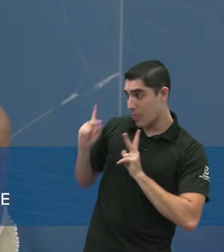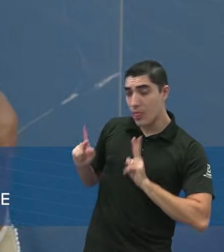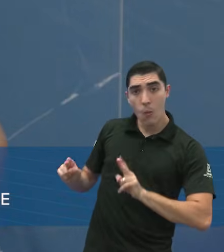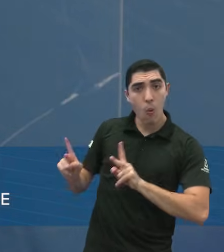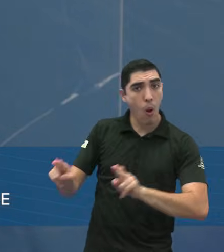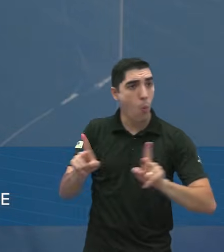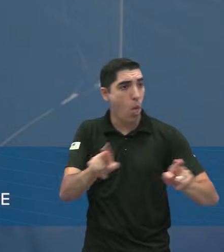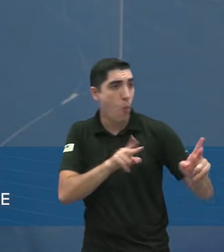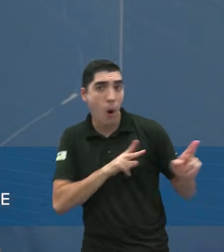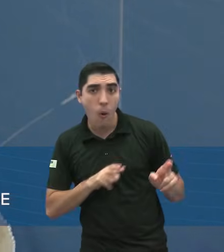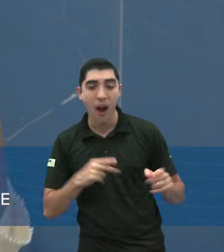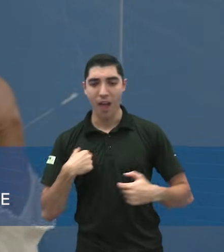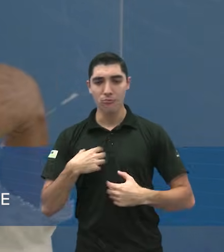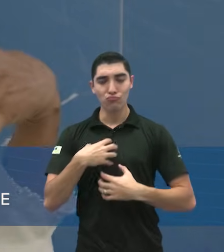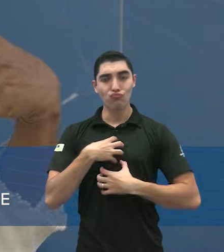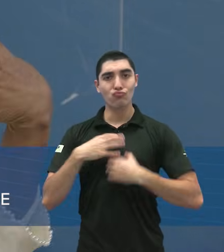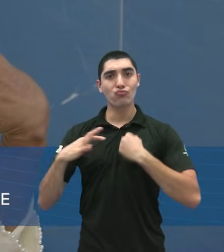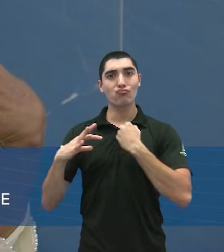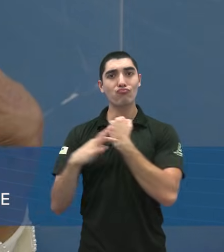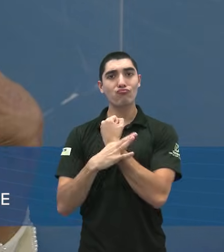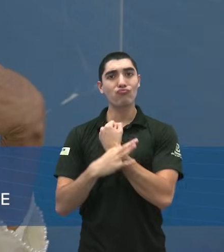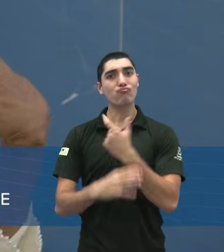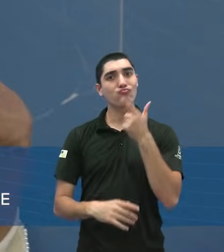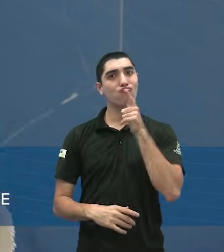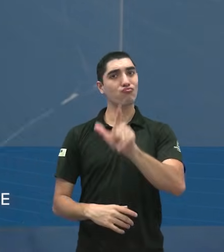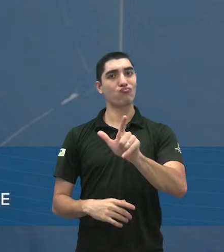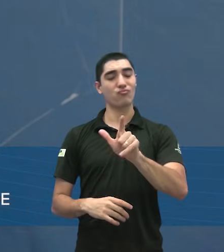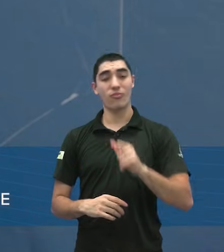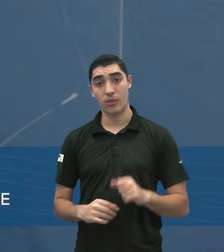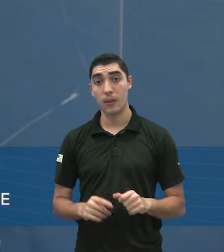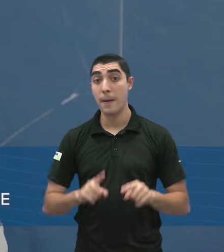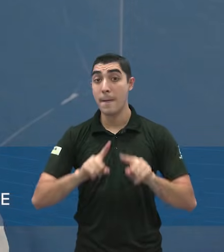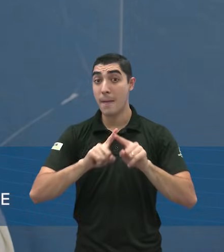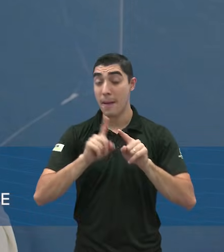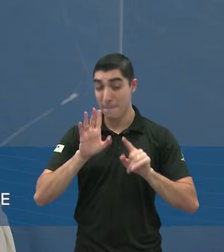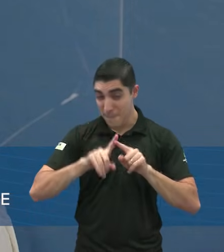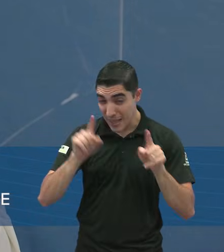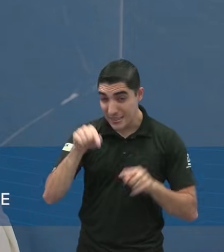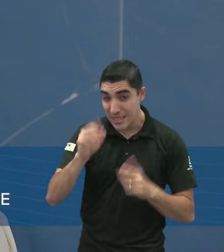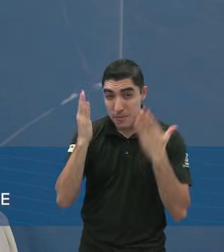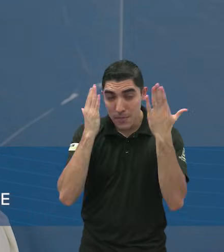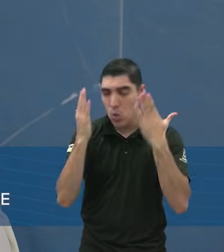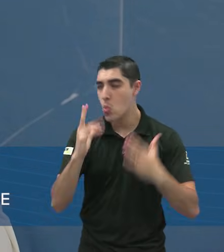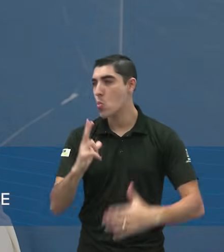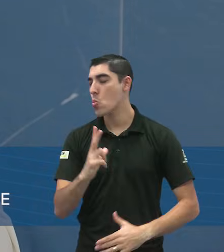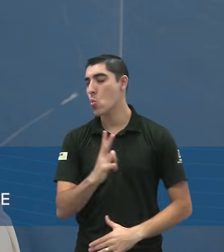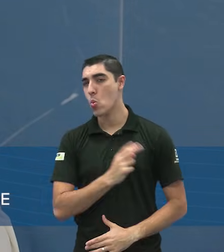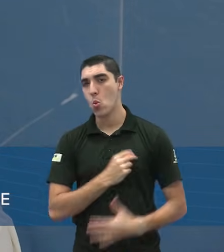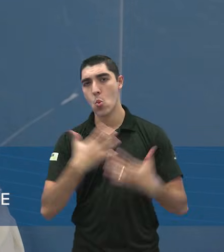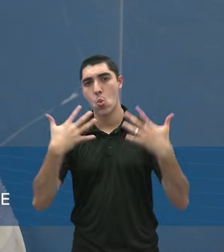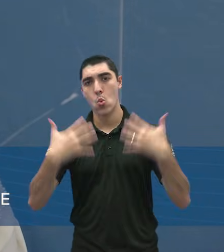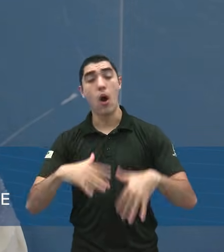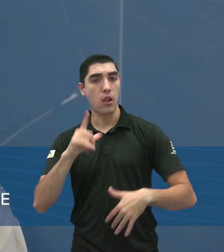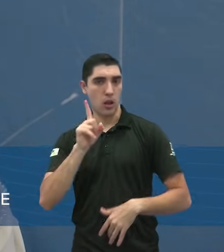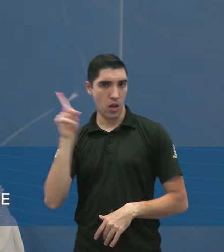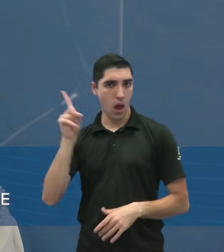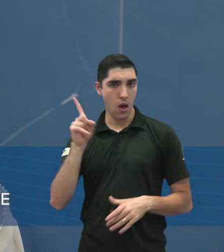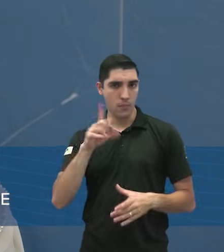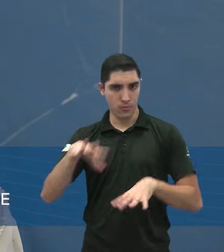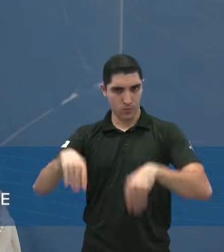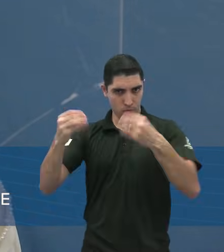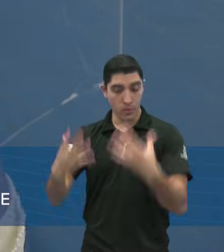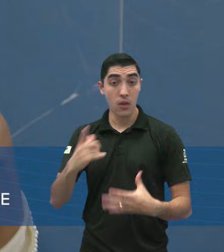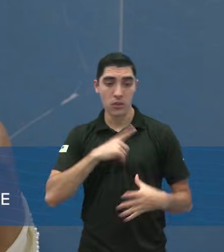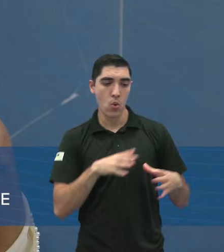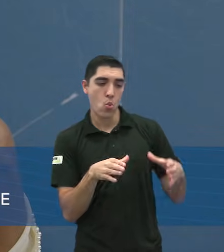estar amparado, se sentir seguro, amparado. A questão psicológica atinge muito. Nós temos um núcleo de apoio ao